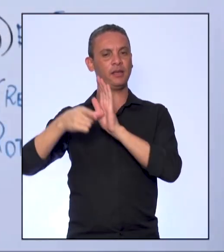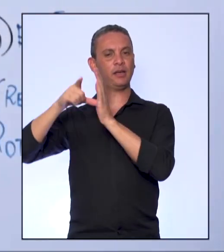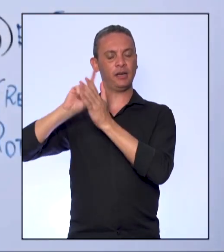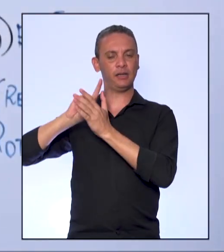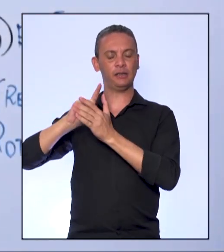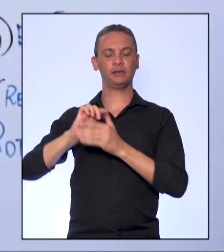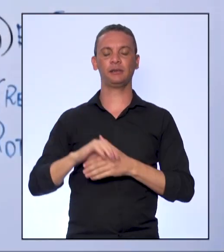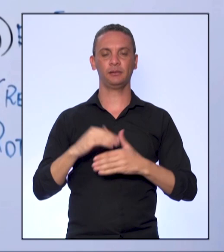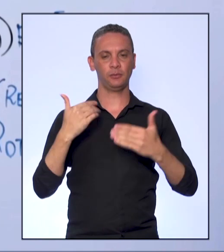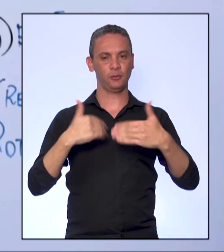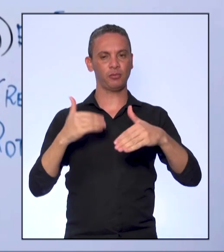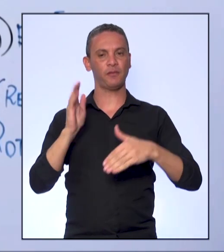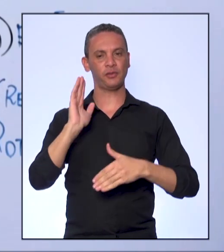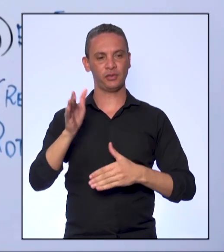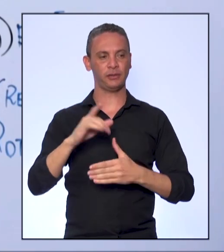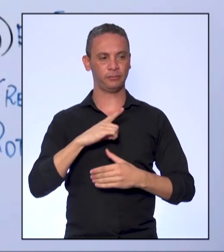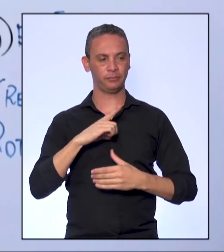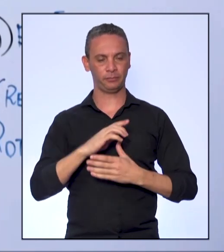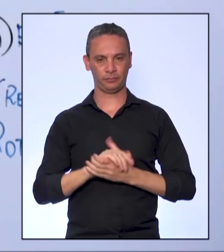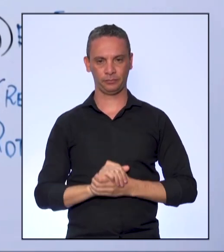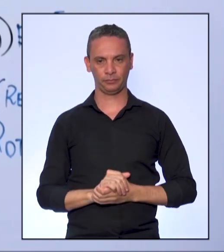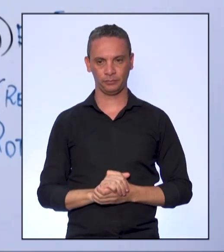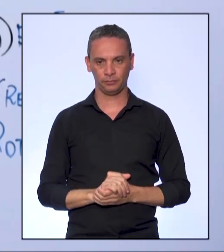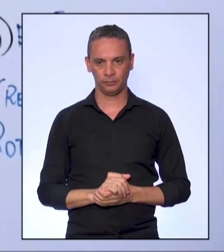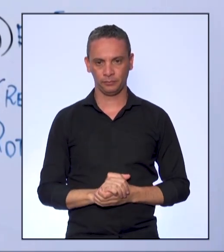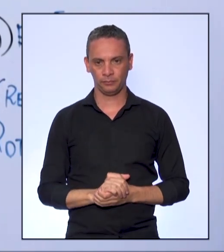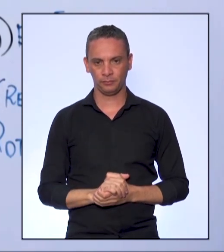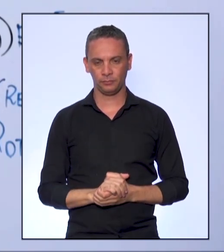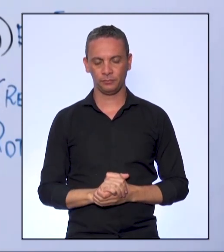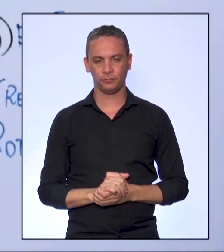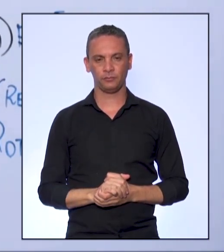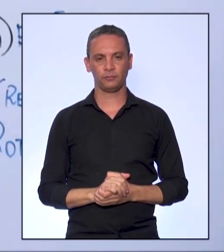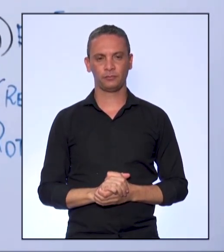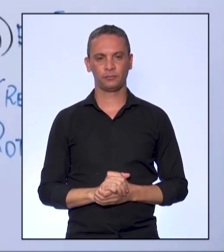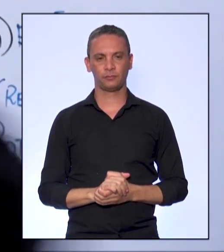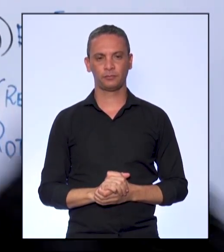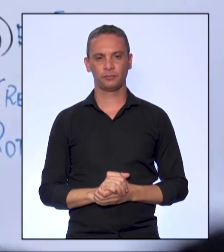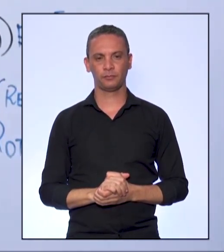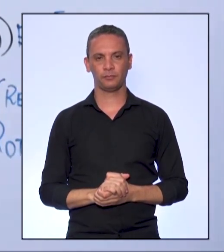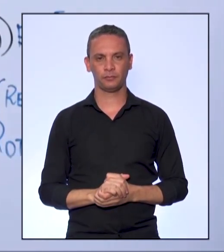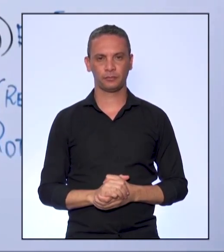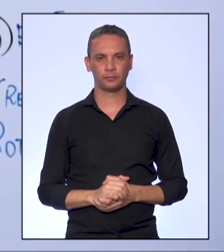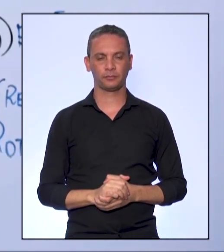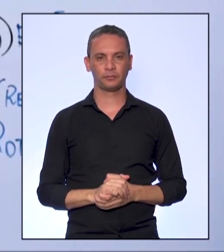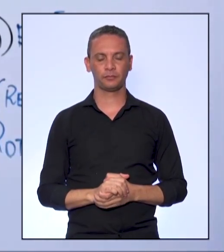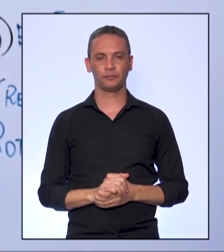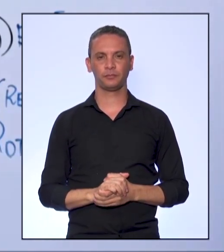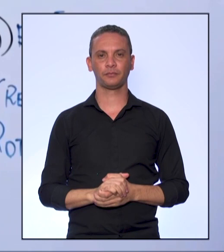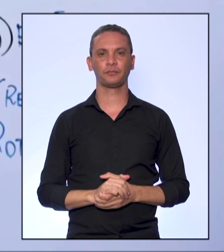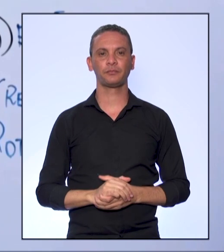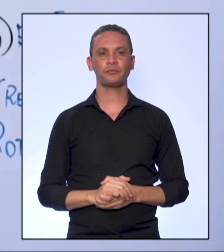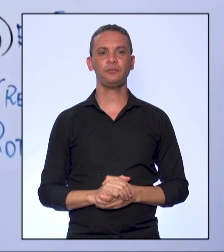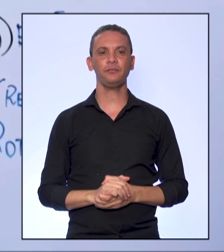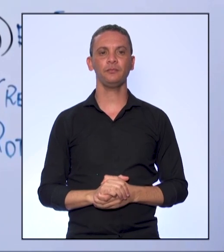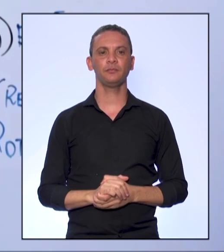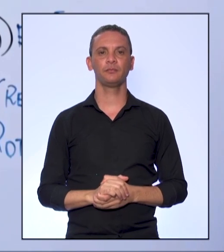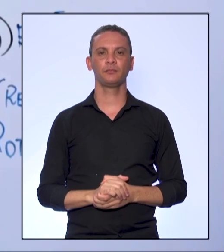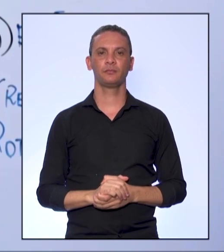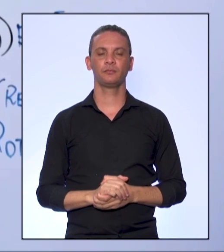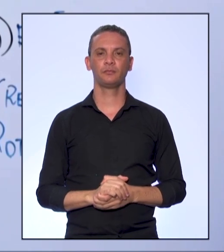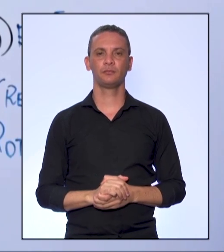resolver com toda a calma do mundo, tá? Já que a galera está